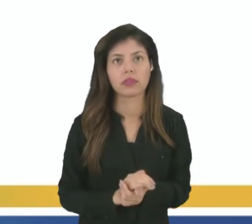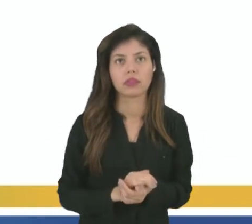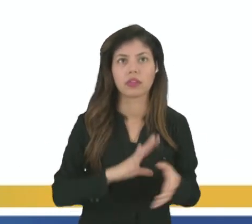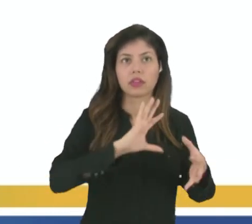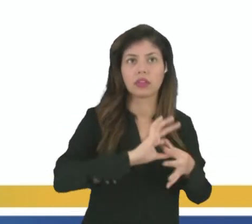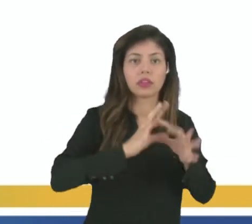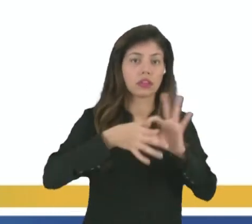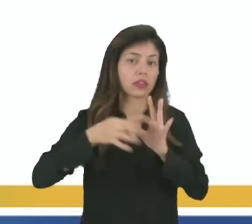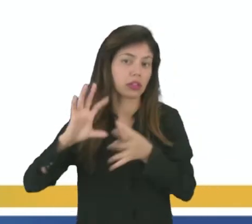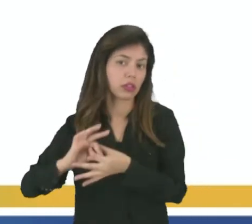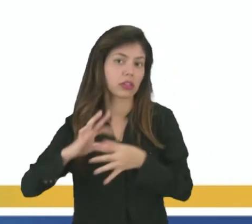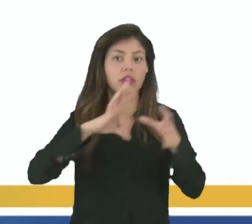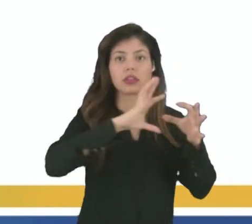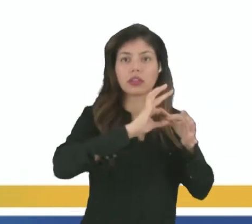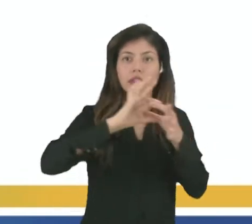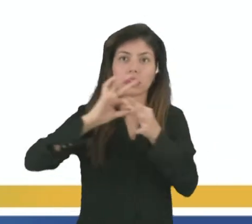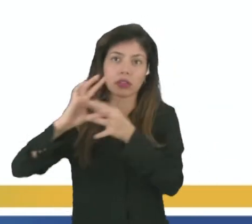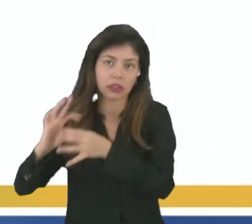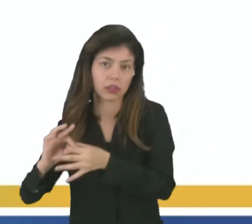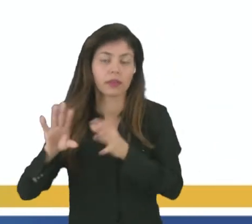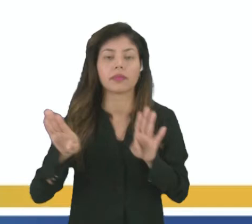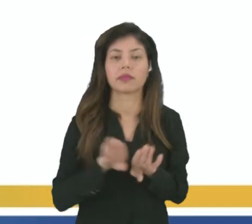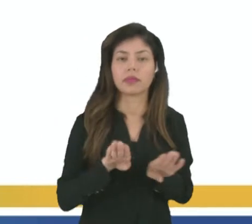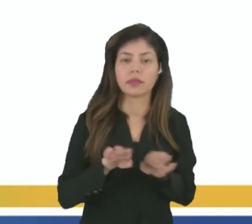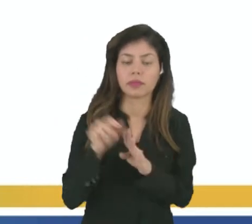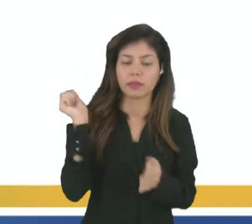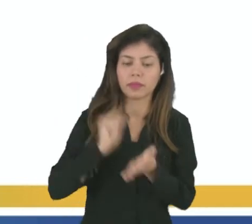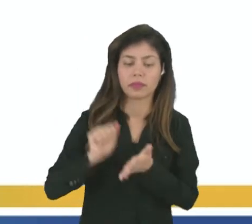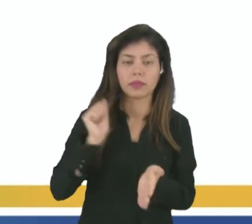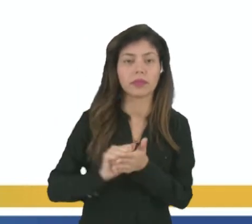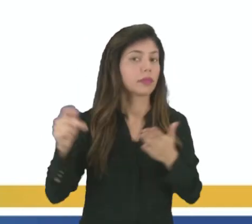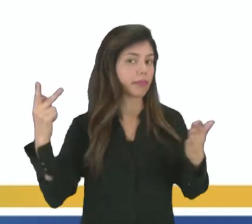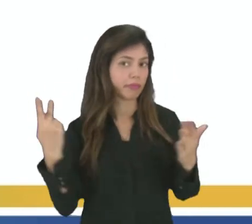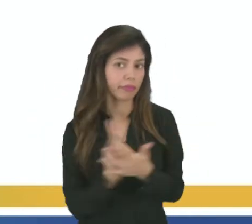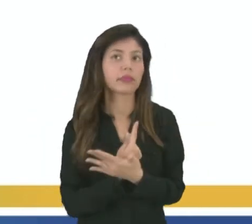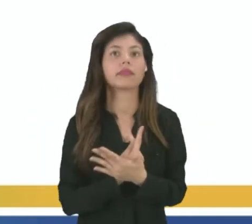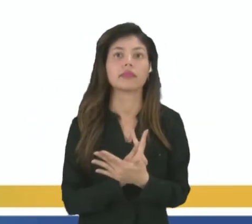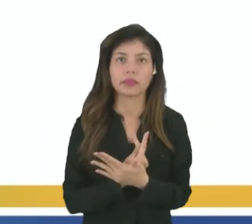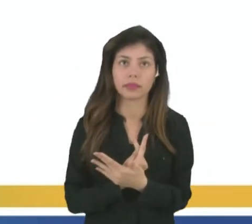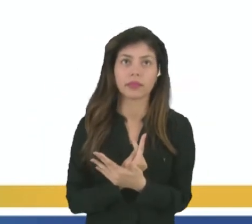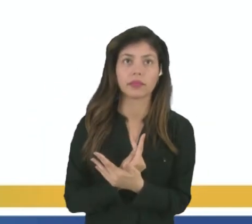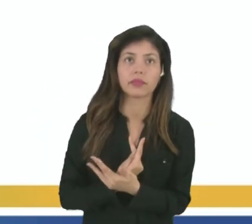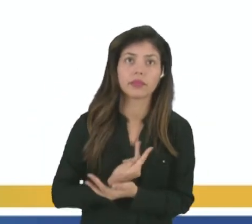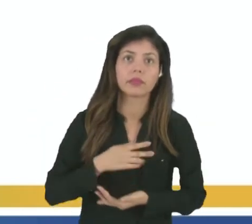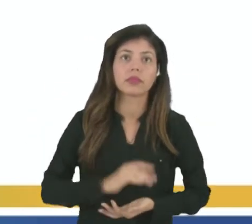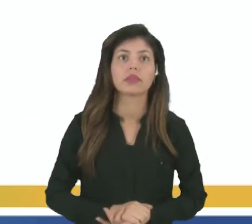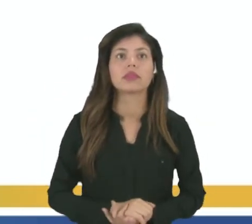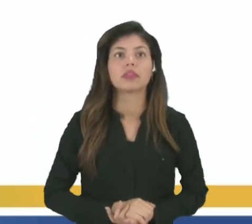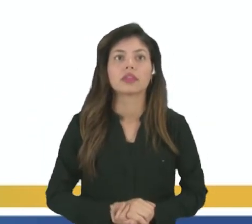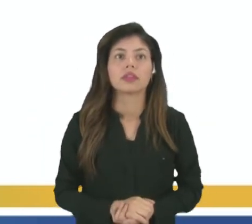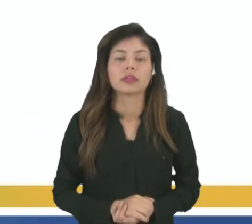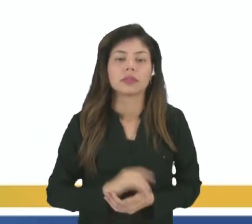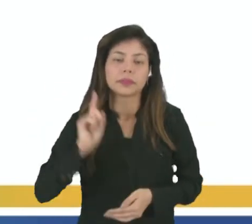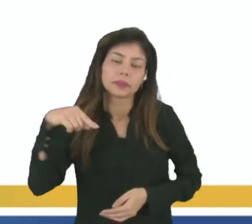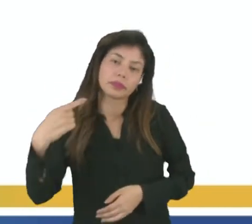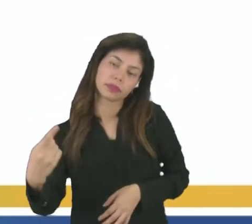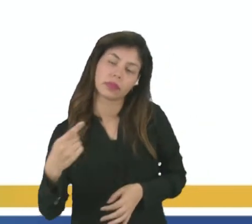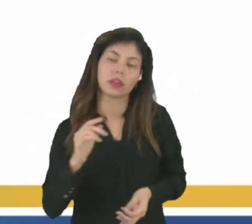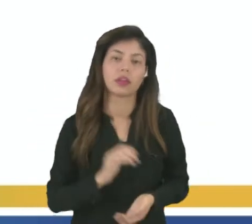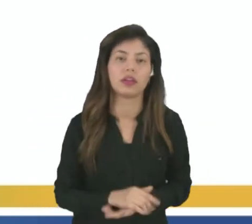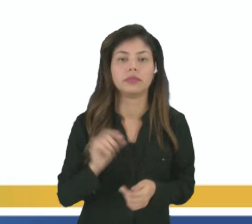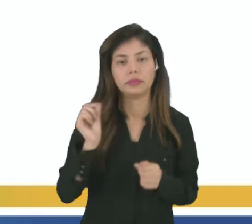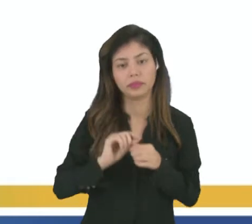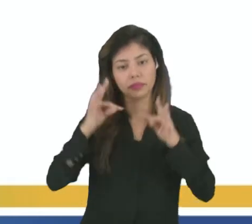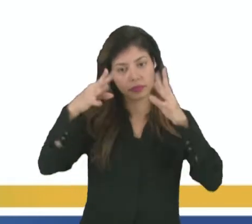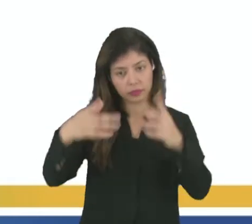do mau entendimento ou na escrita errada, e aí você vai pecar na coesão. E depois que você